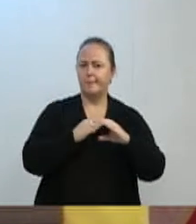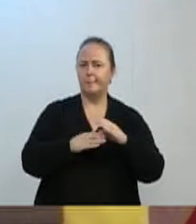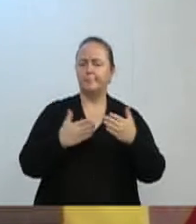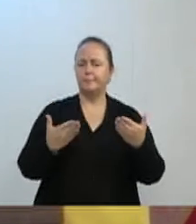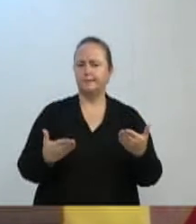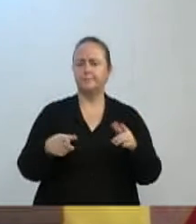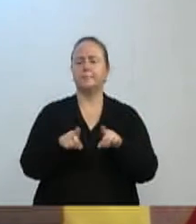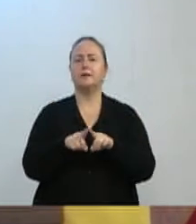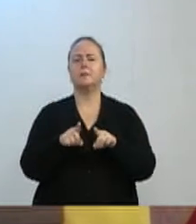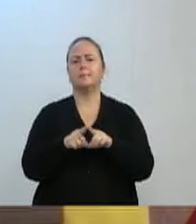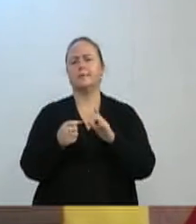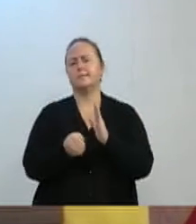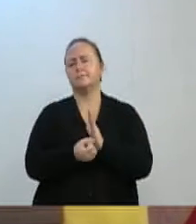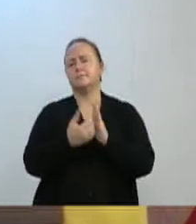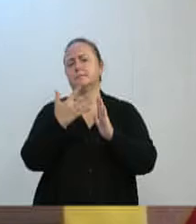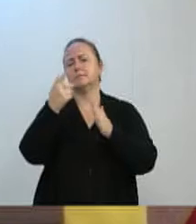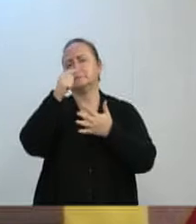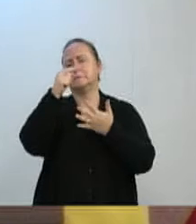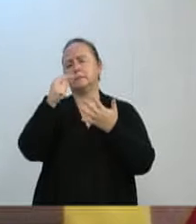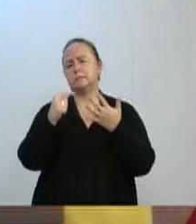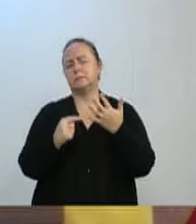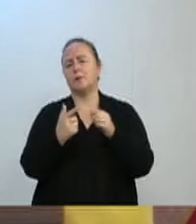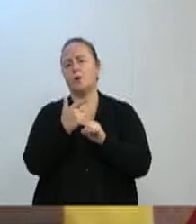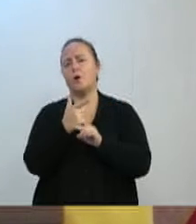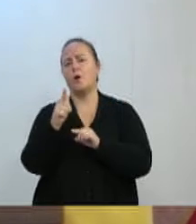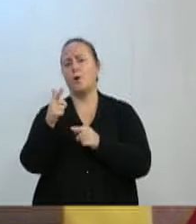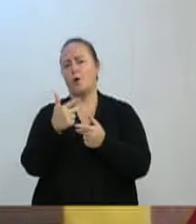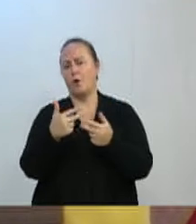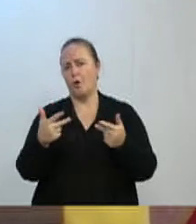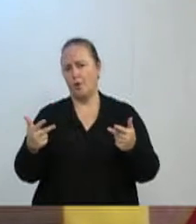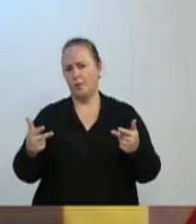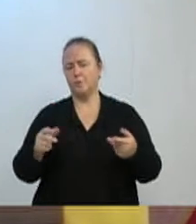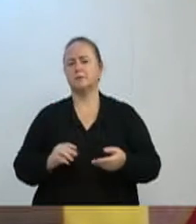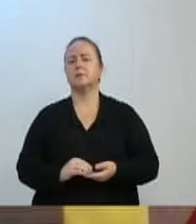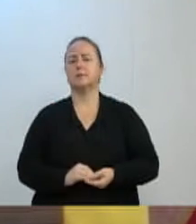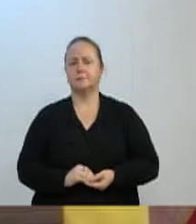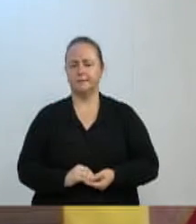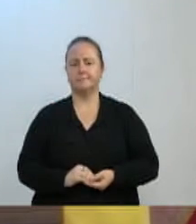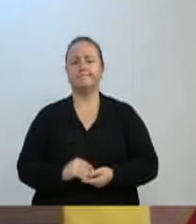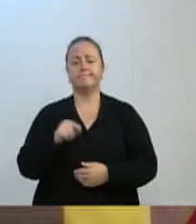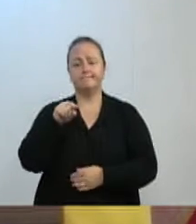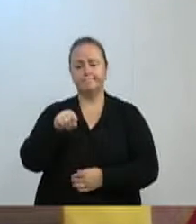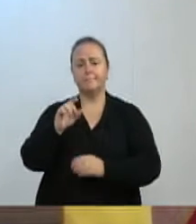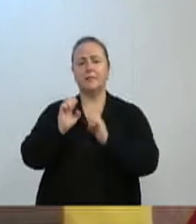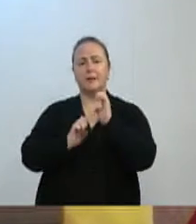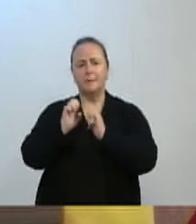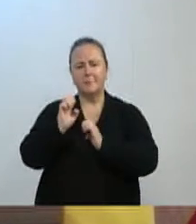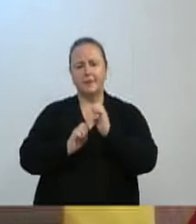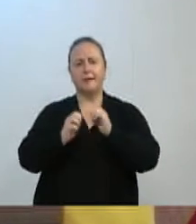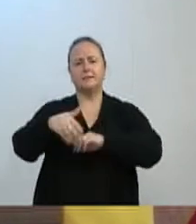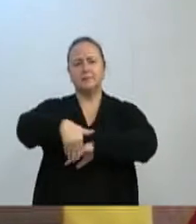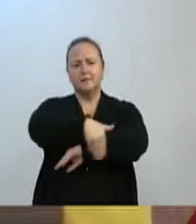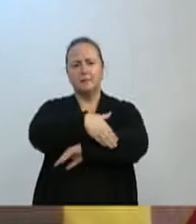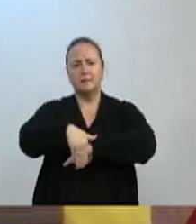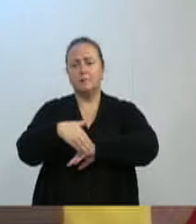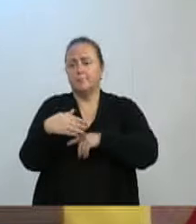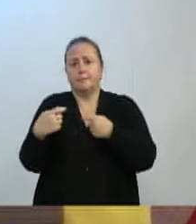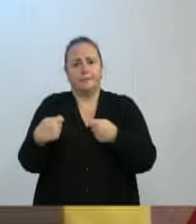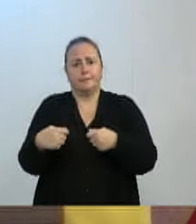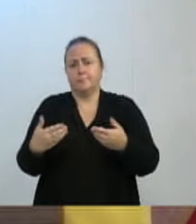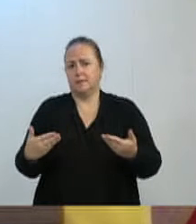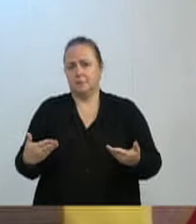e uma série de outras necessidades que essas empresas ou esses endereços requerem.